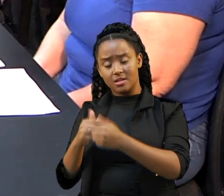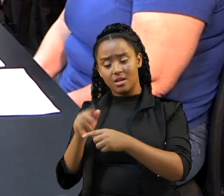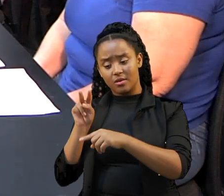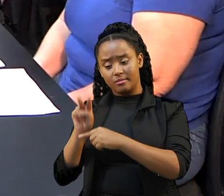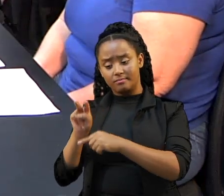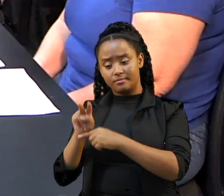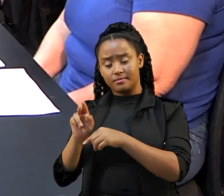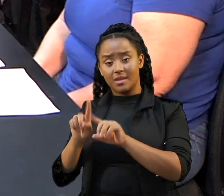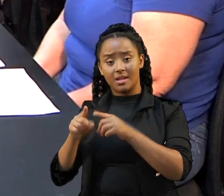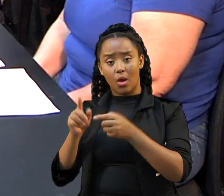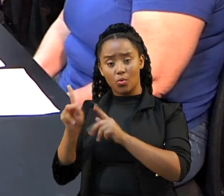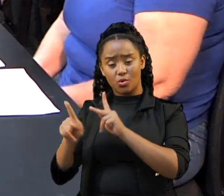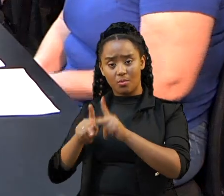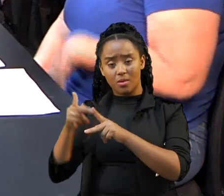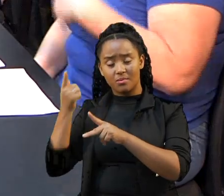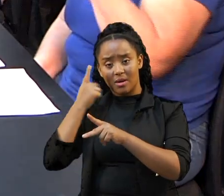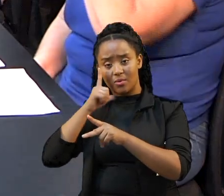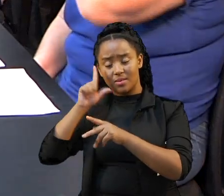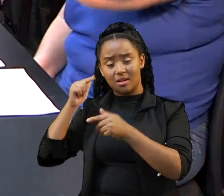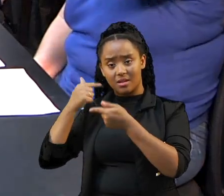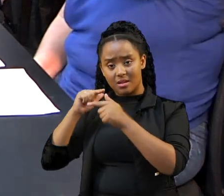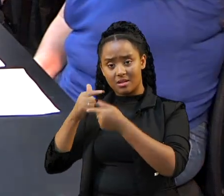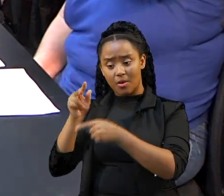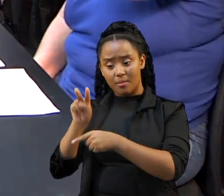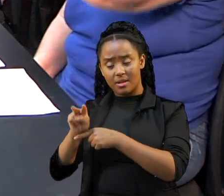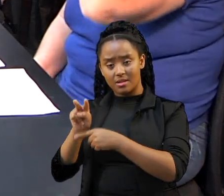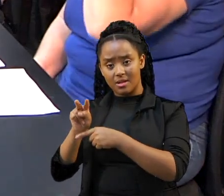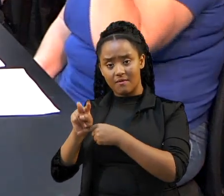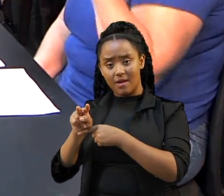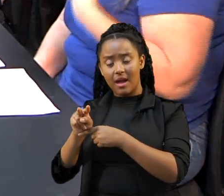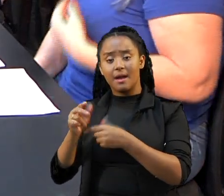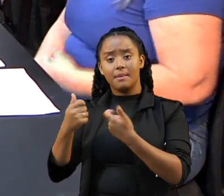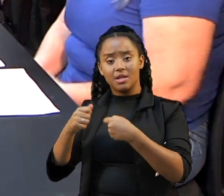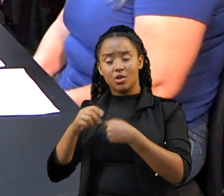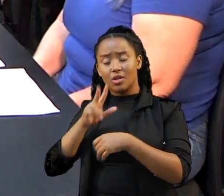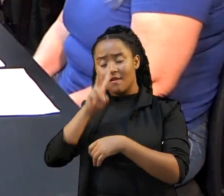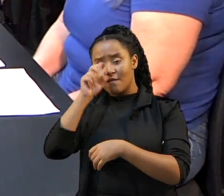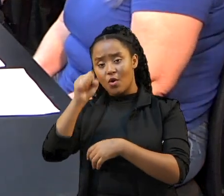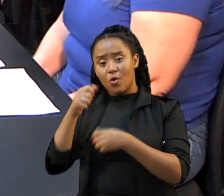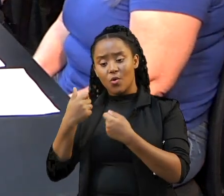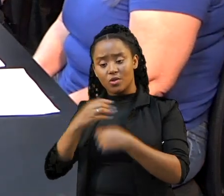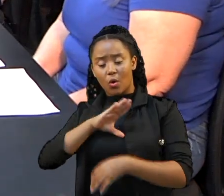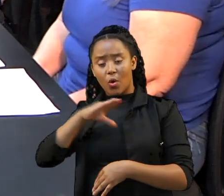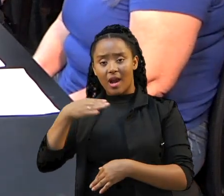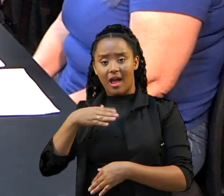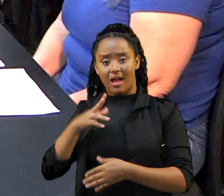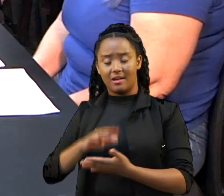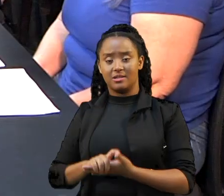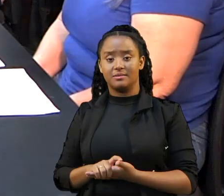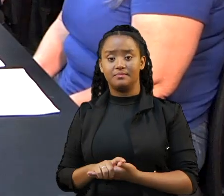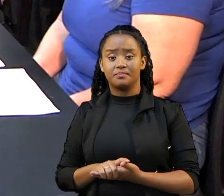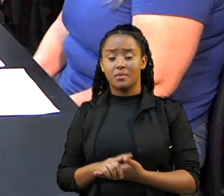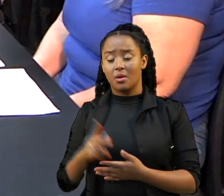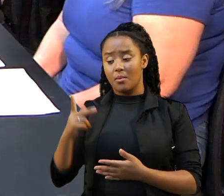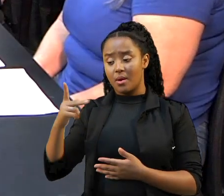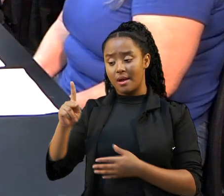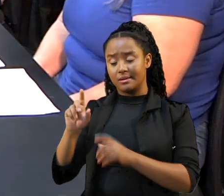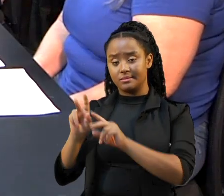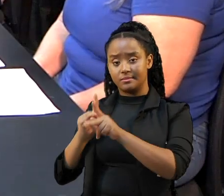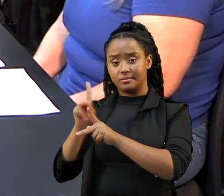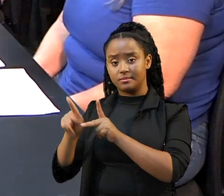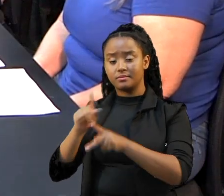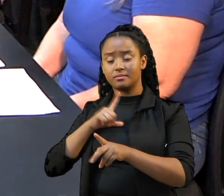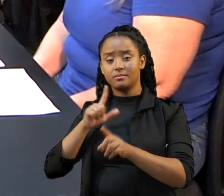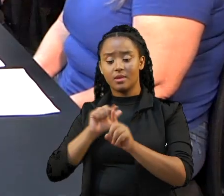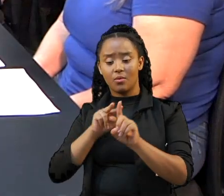lá tiveram que resistir, mesmo sem a sua etnia preservada, sabe? Eles têm uma outra visão, uma outra forma de